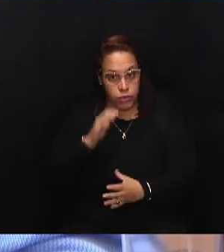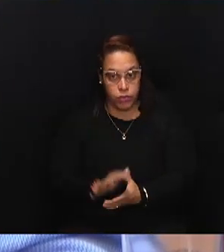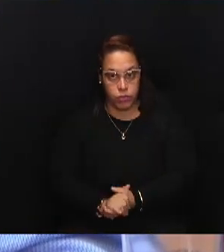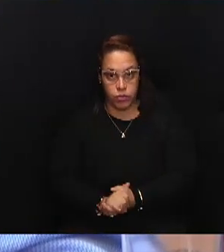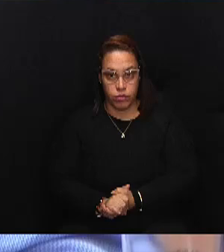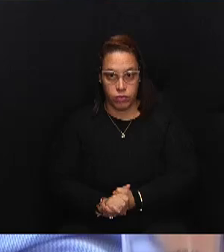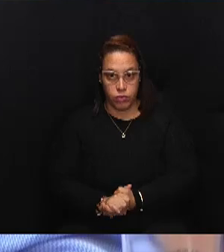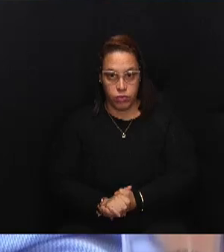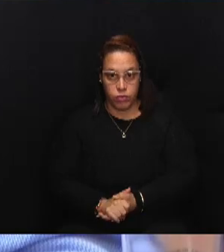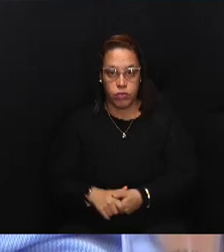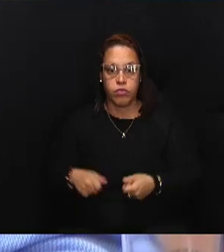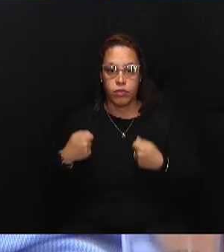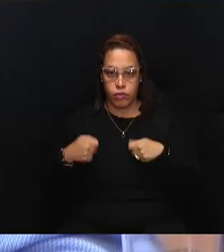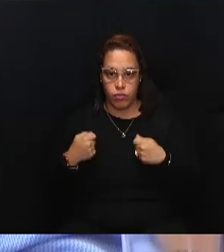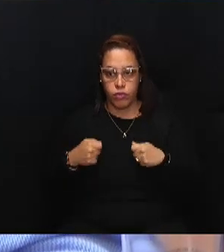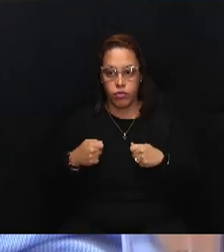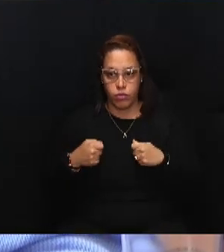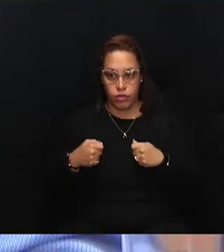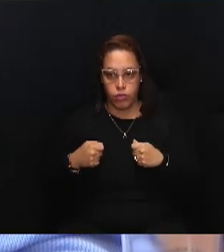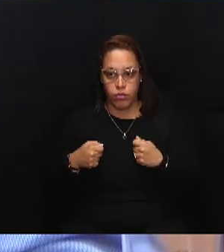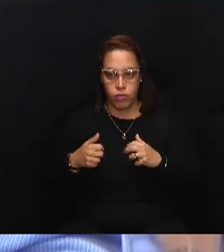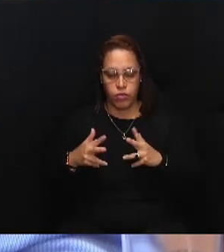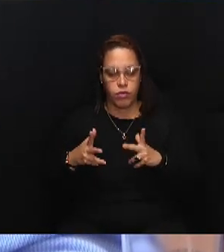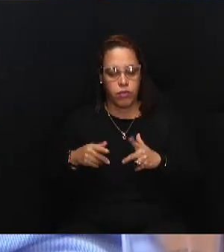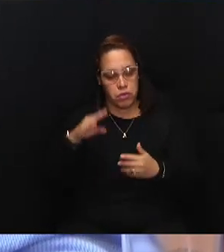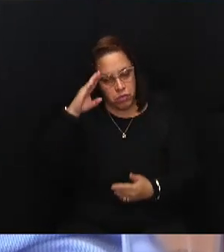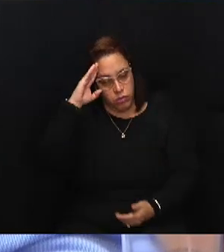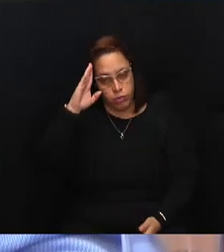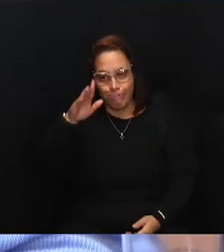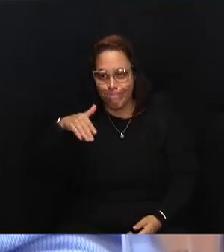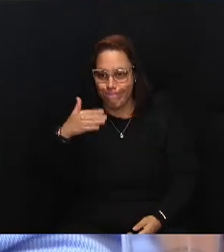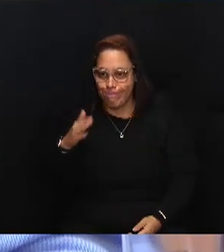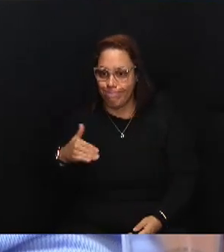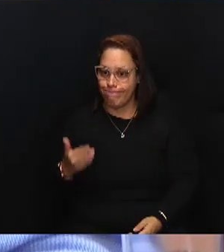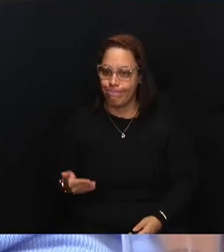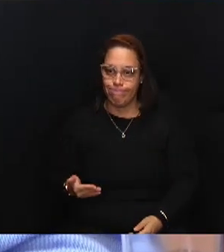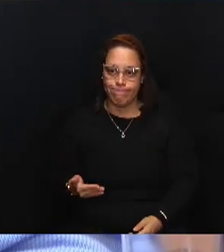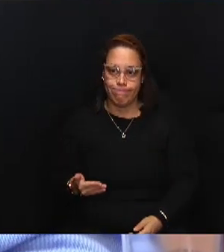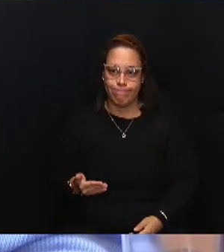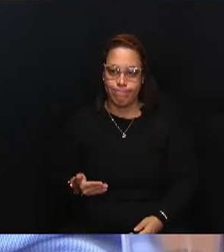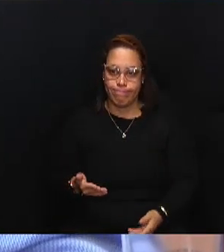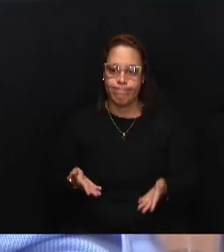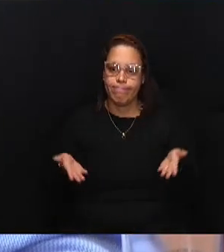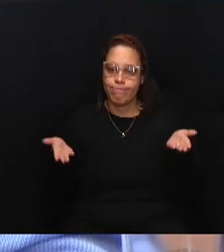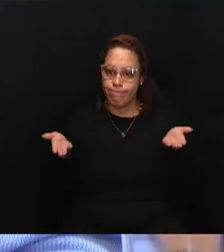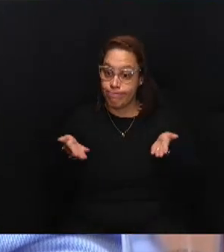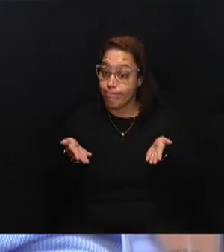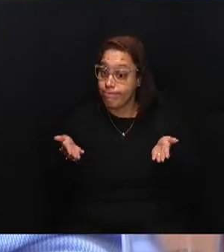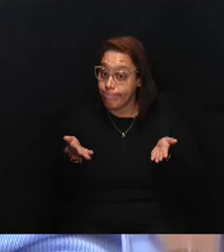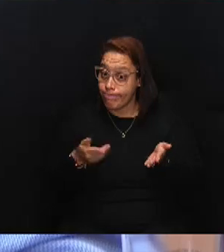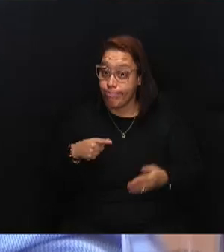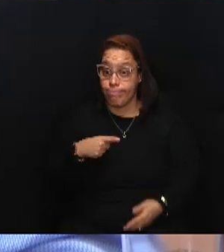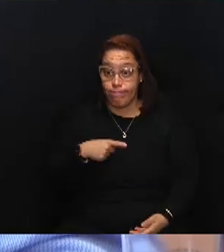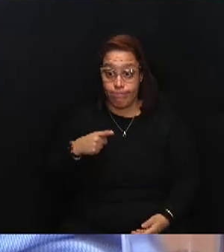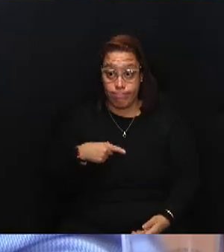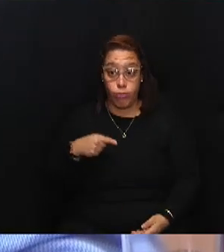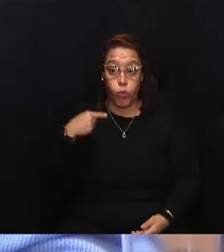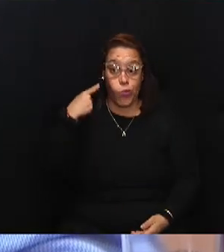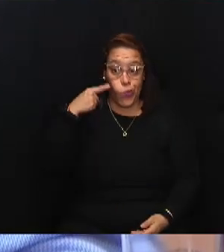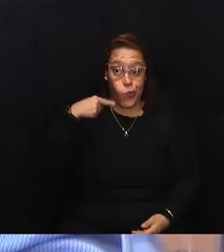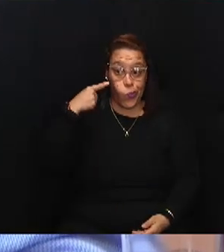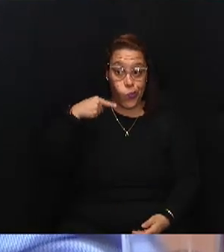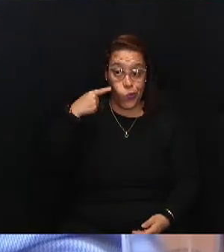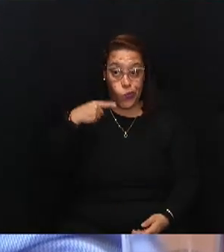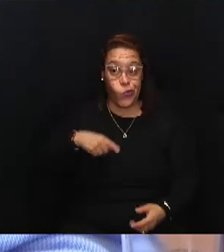e merece, como se diz, todas as honras, porque se hoje nós temos grandes advogados,